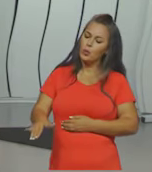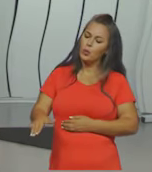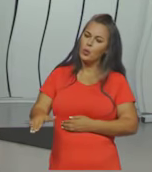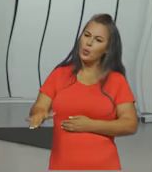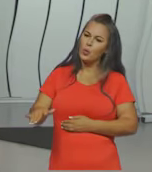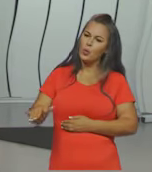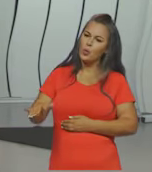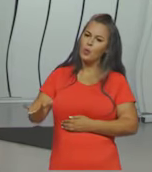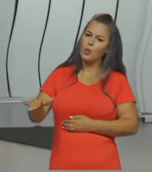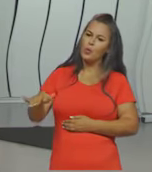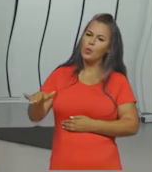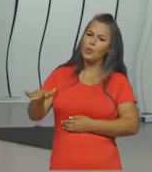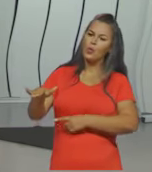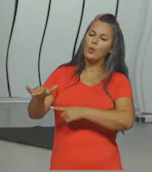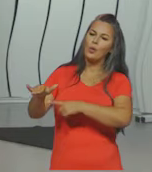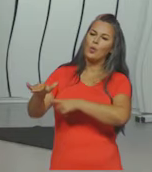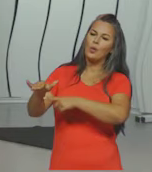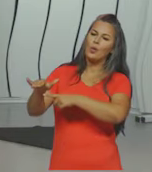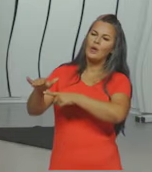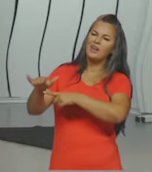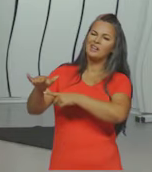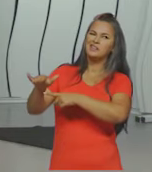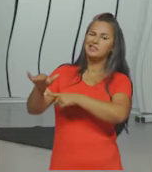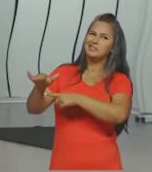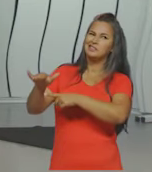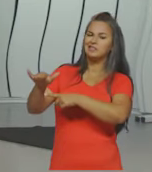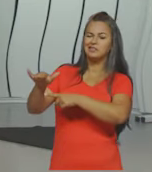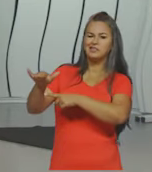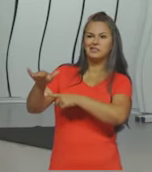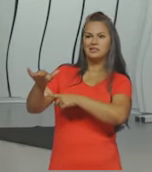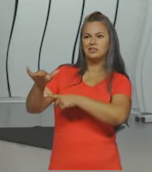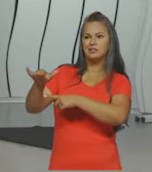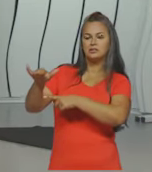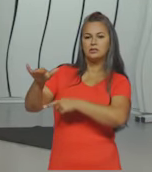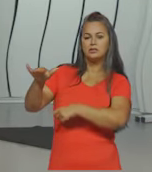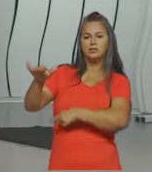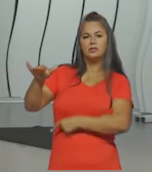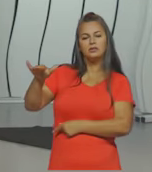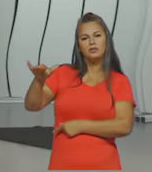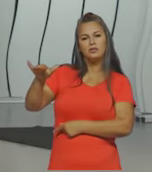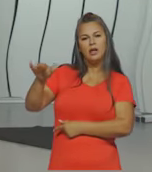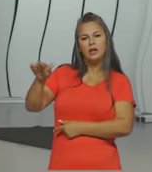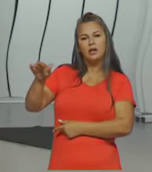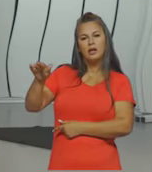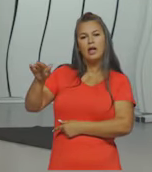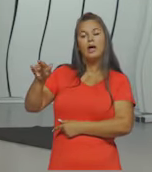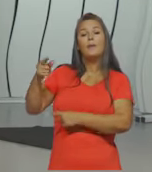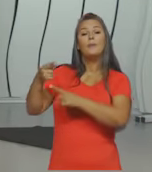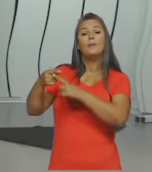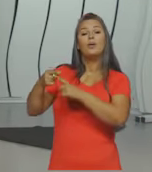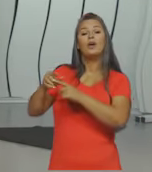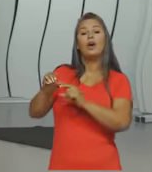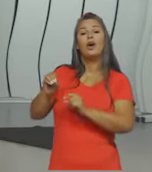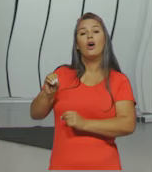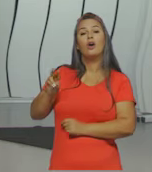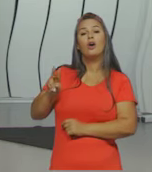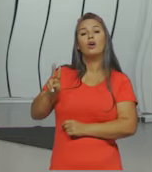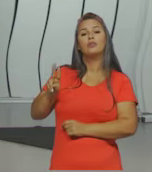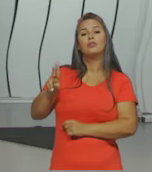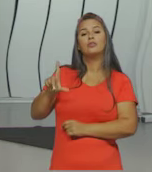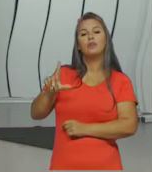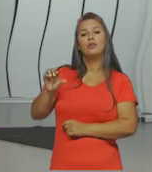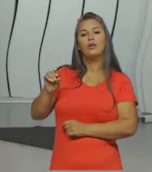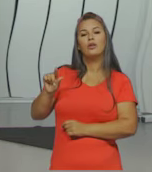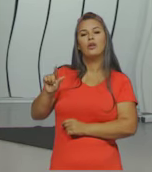toda fértil dela, apenas 400, 450 que vão ser liberados na